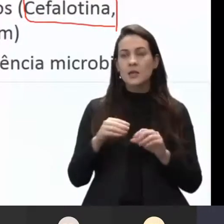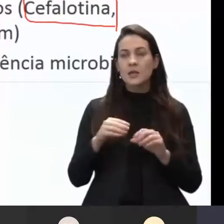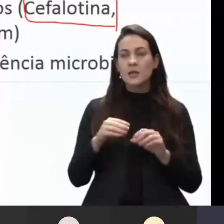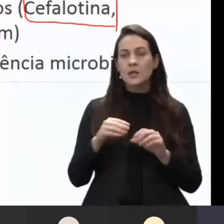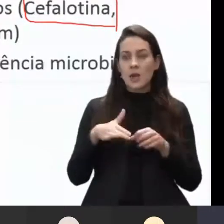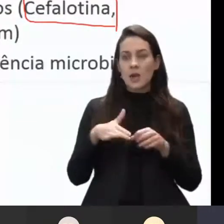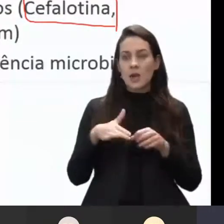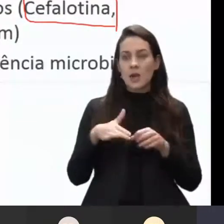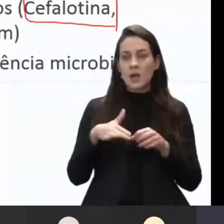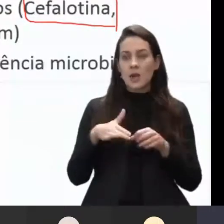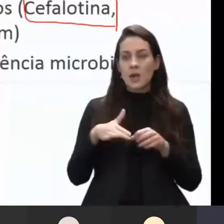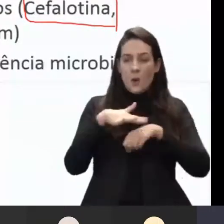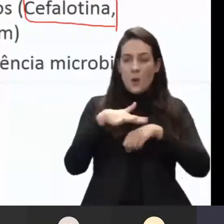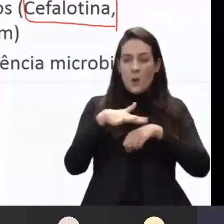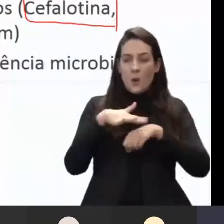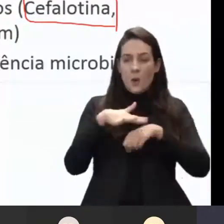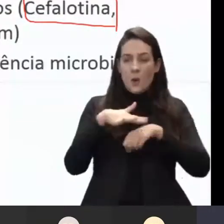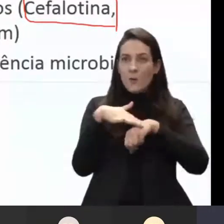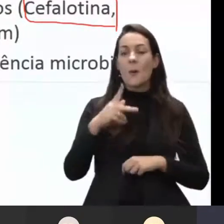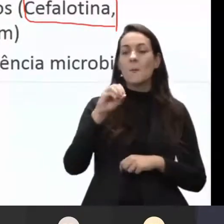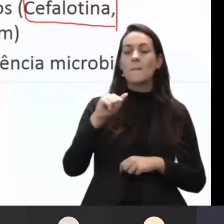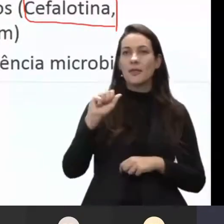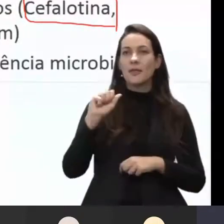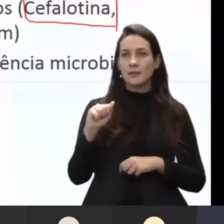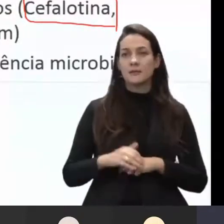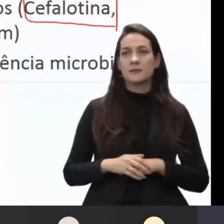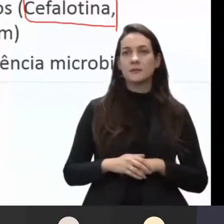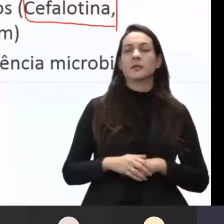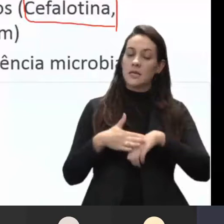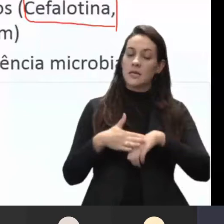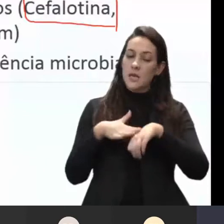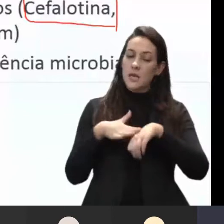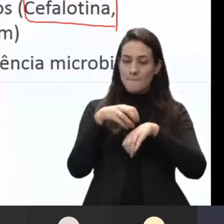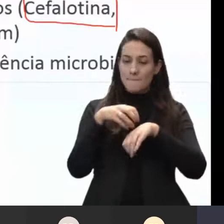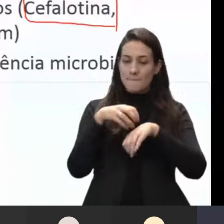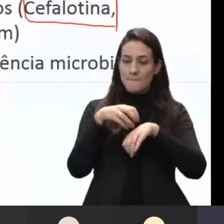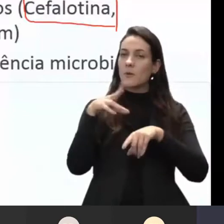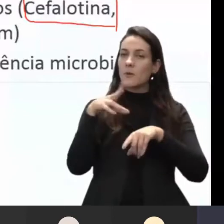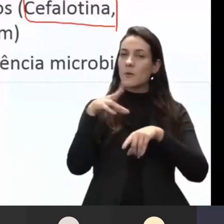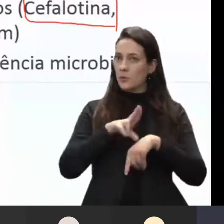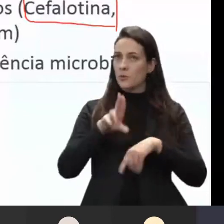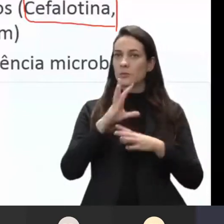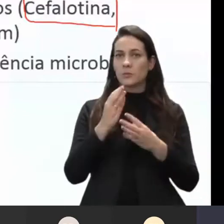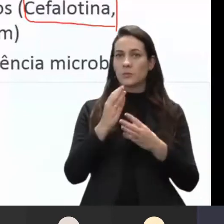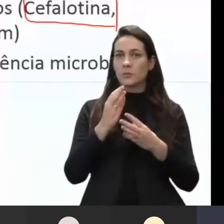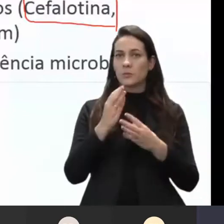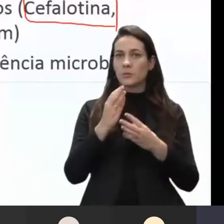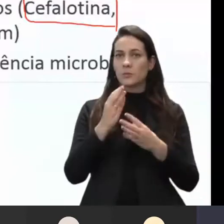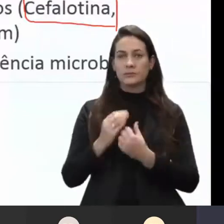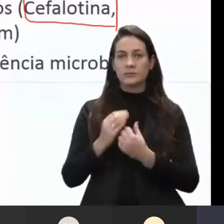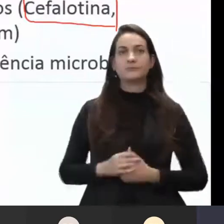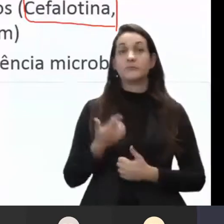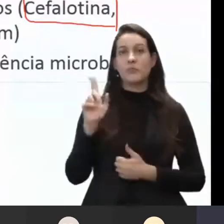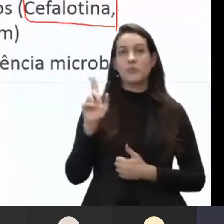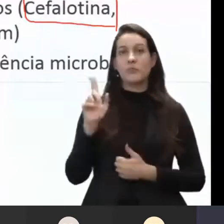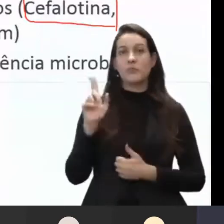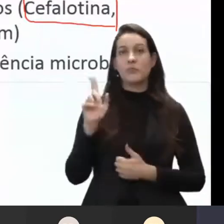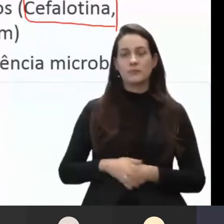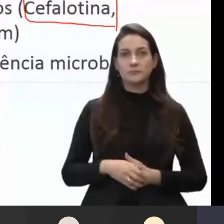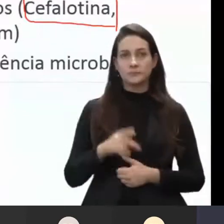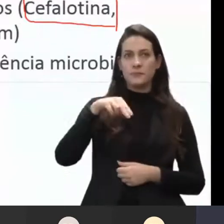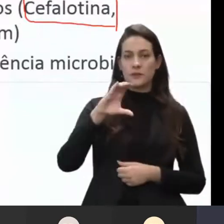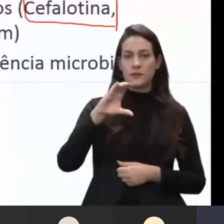e ela é muito utilizada também para o tratamento de infecções de pele, tá? A penicilina a penicilina, que faz parte da